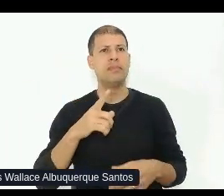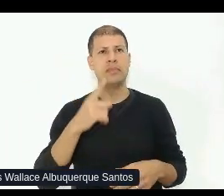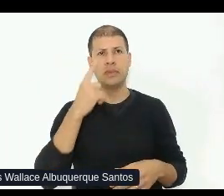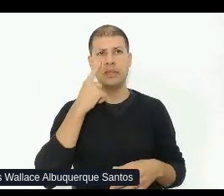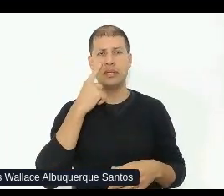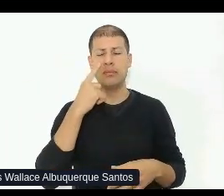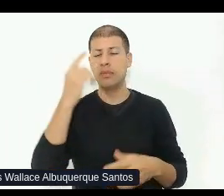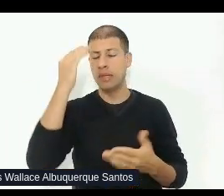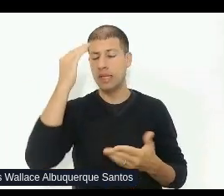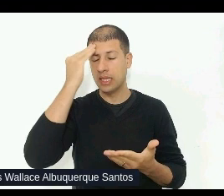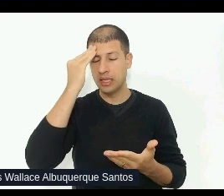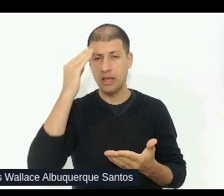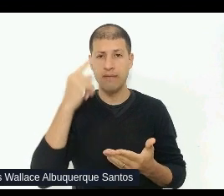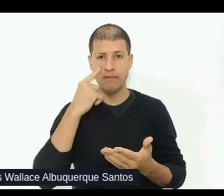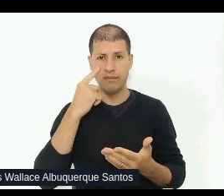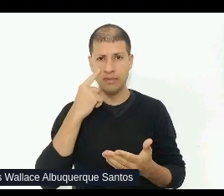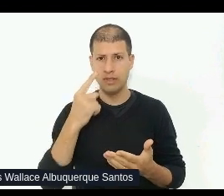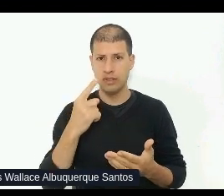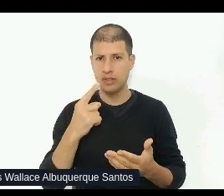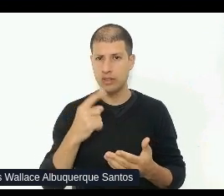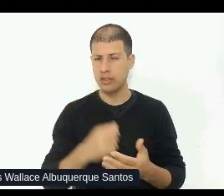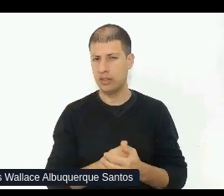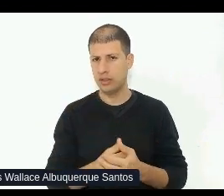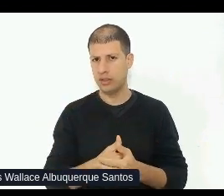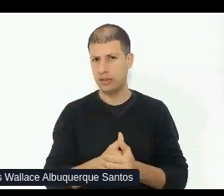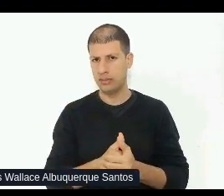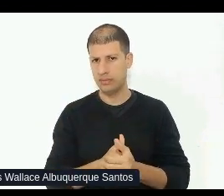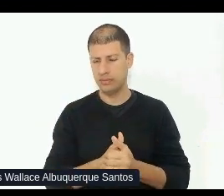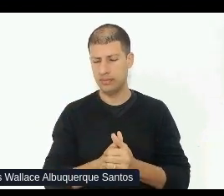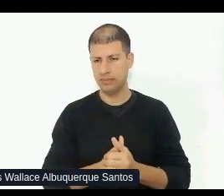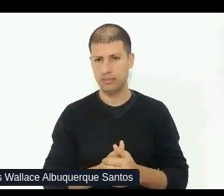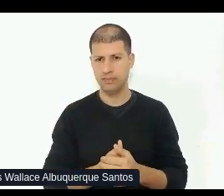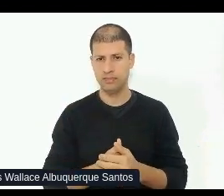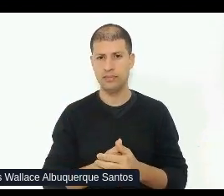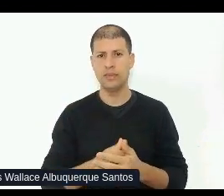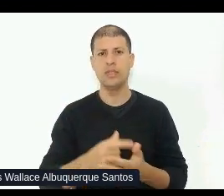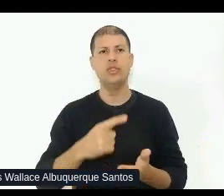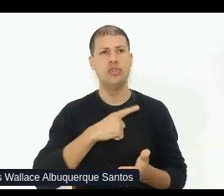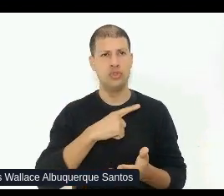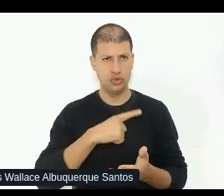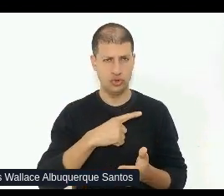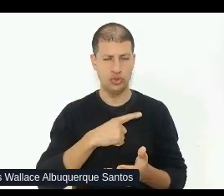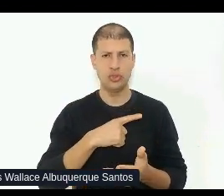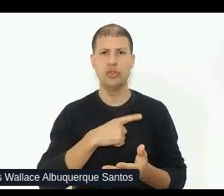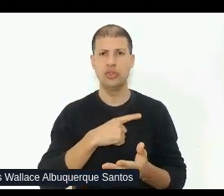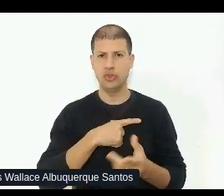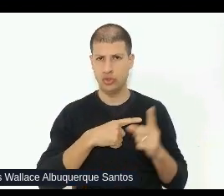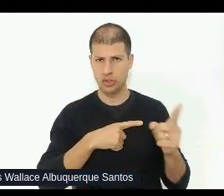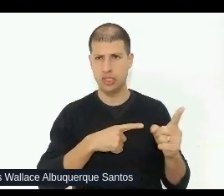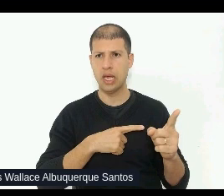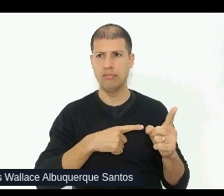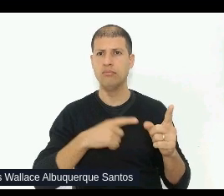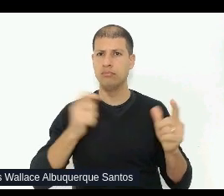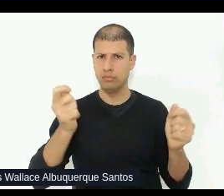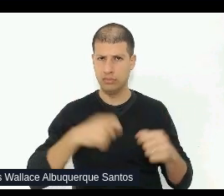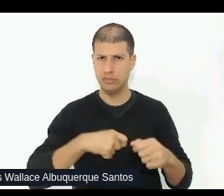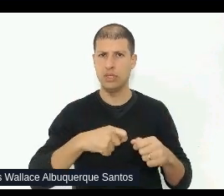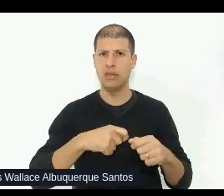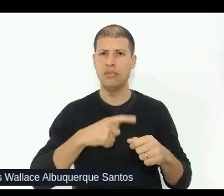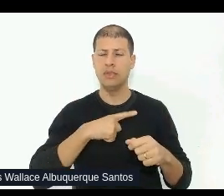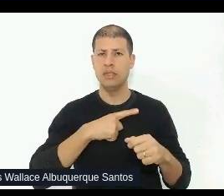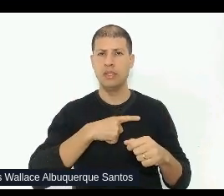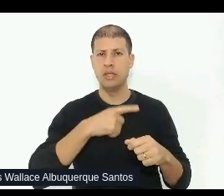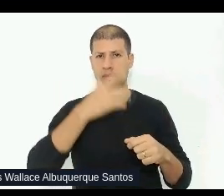entender se tinha esse perfil dentro da empresa. E tinha uma chave específica lá, PCD, onde tinham